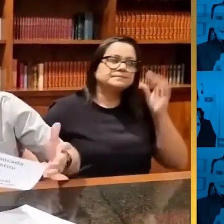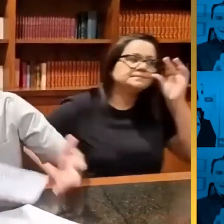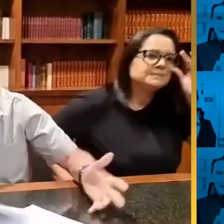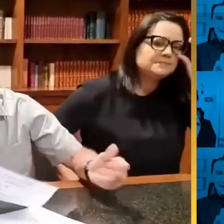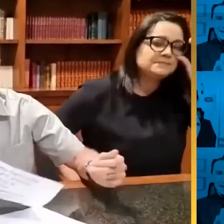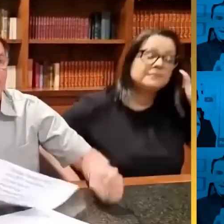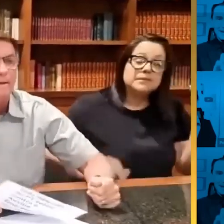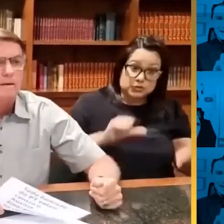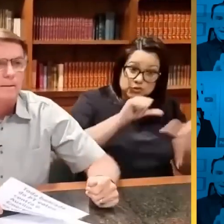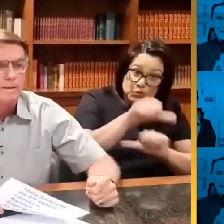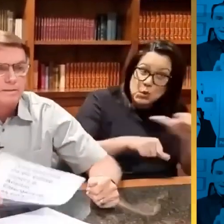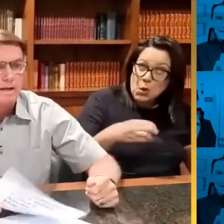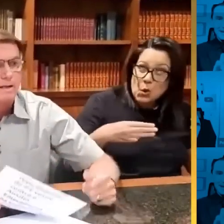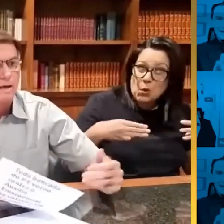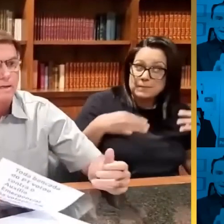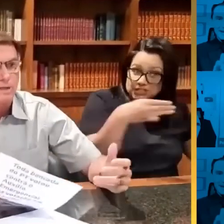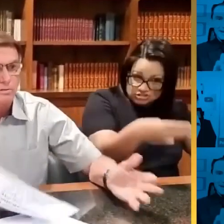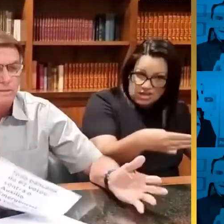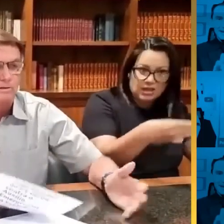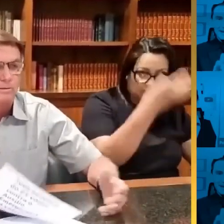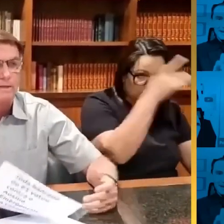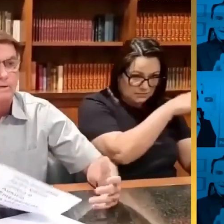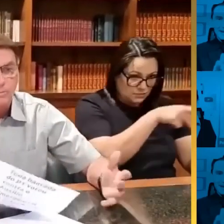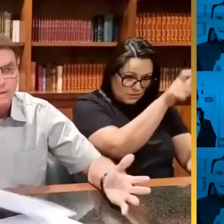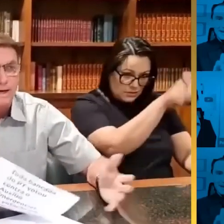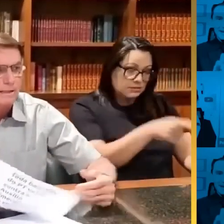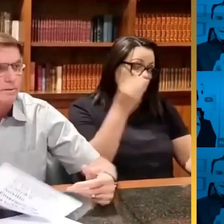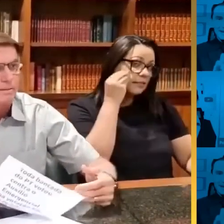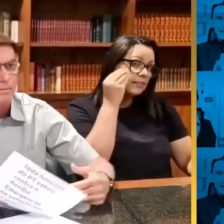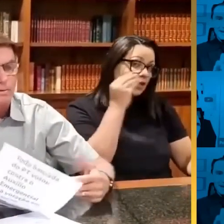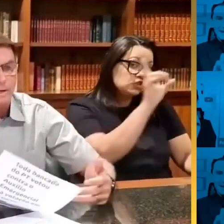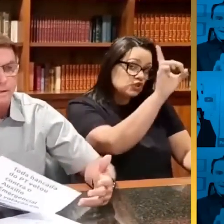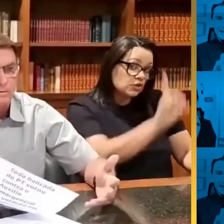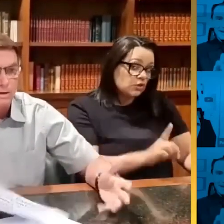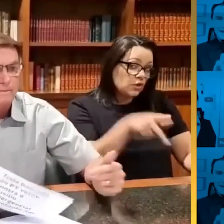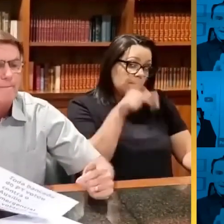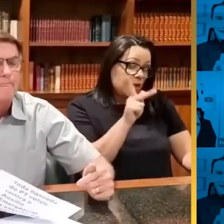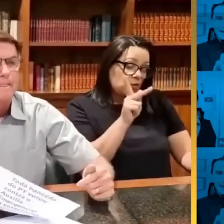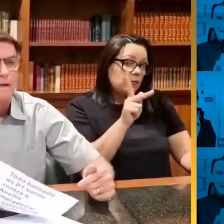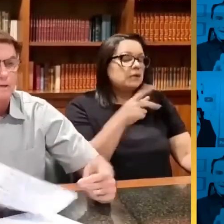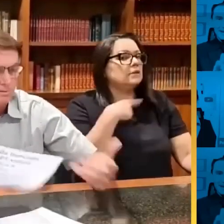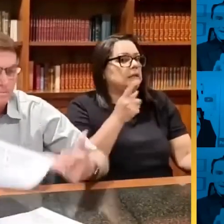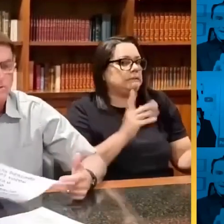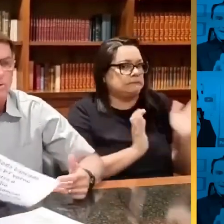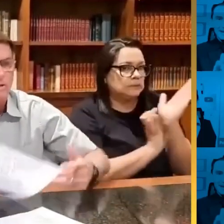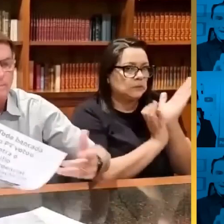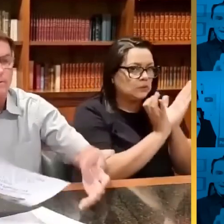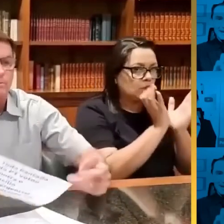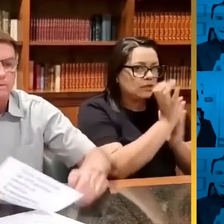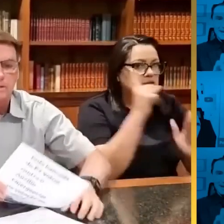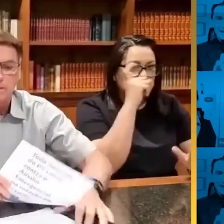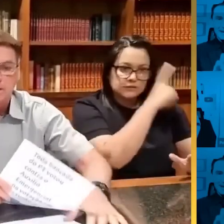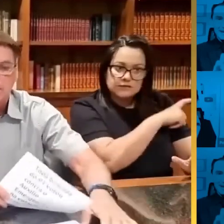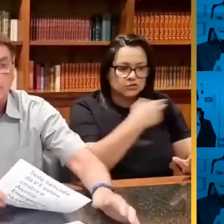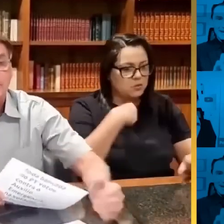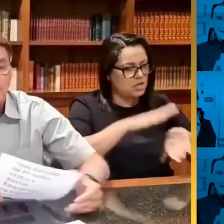ele está tentando mudar aí a presidência e a diretoria da Petrobras, está complicado, porque é uma burocracia enorme, não depende de nós, depende